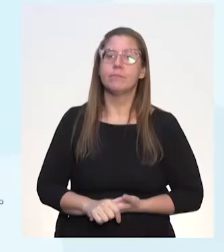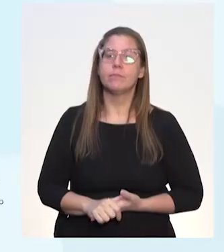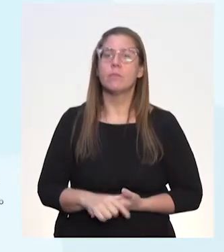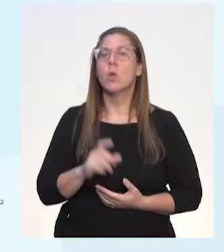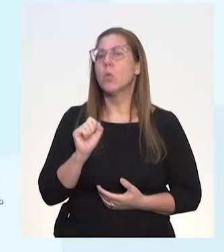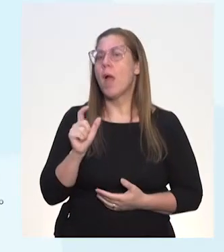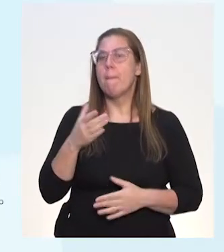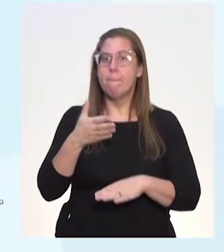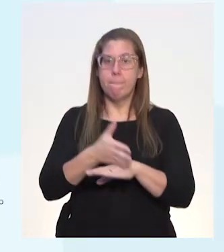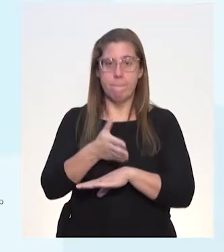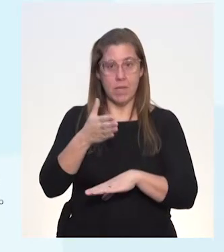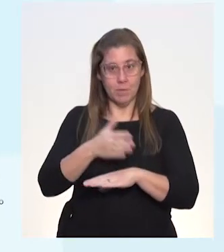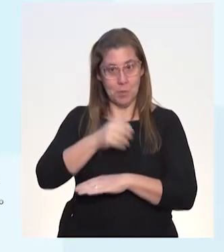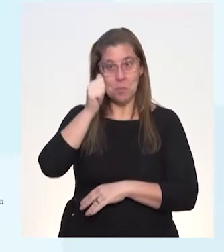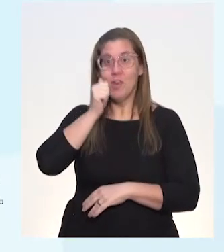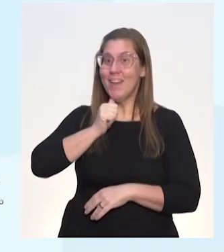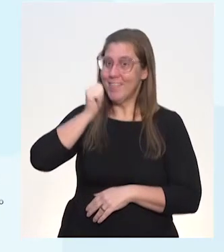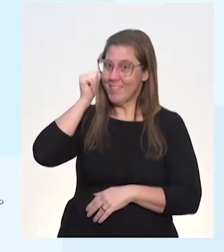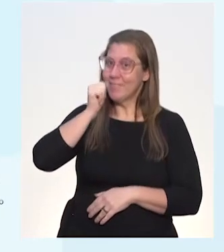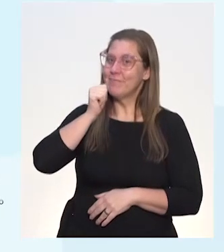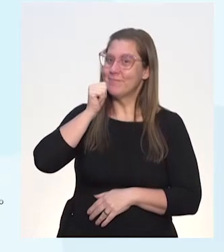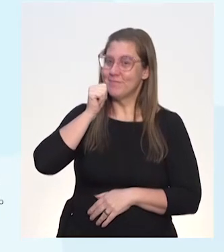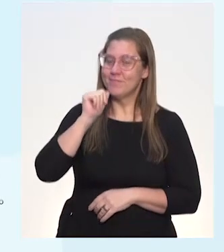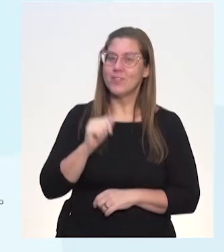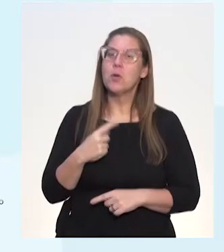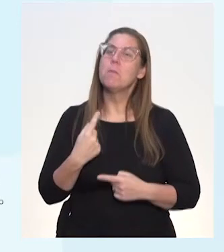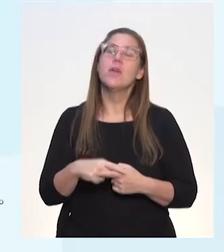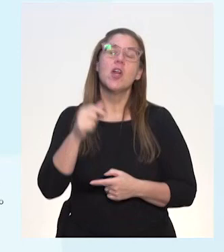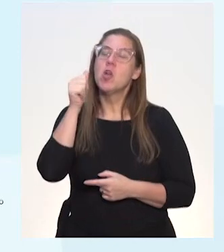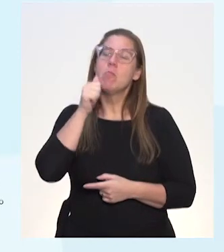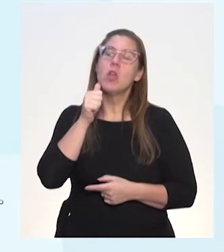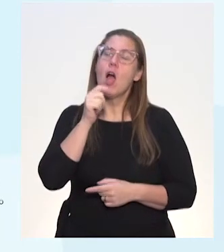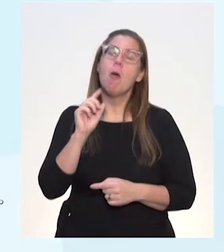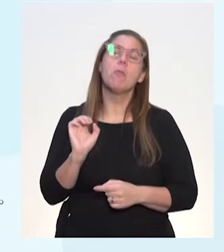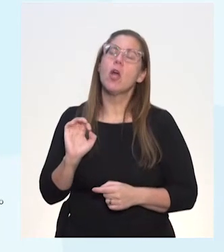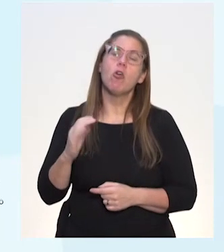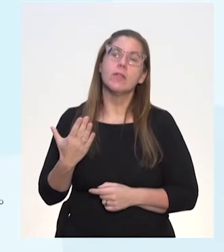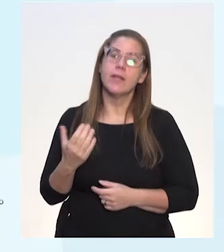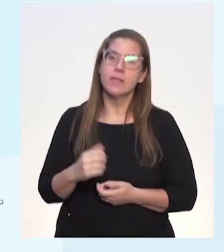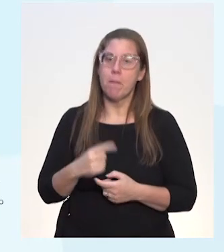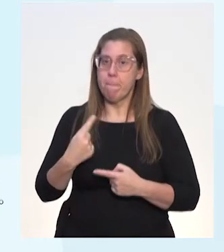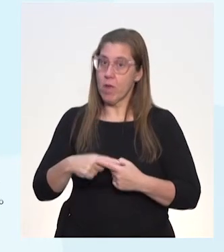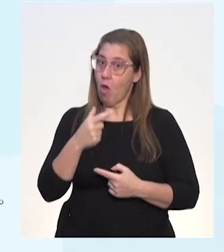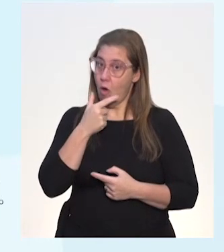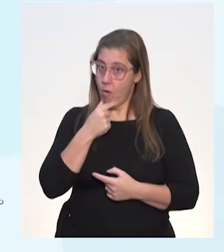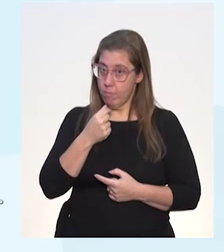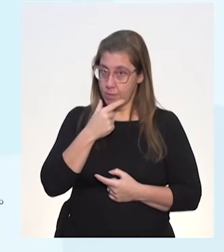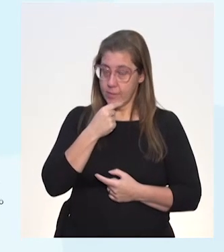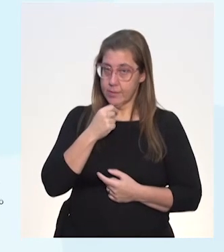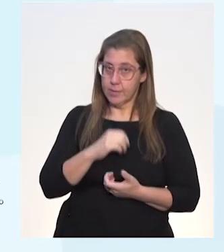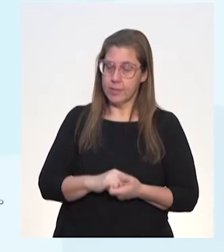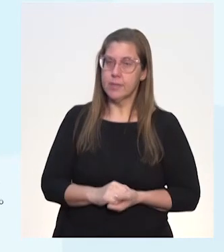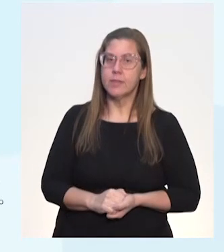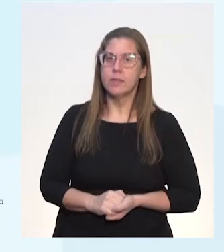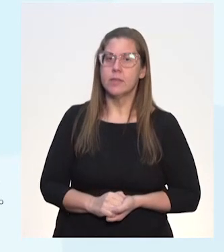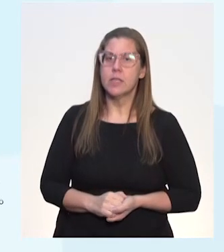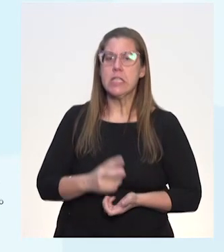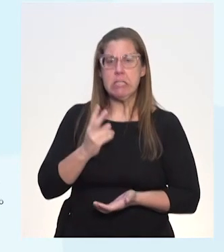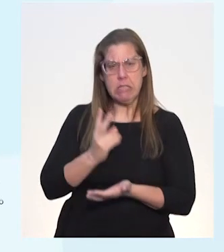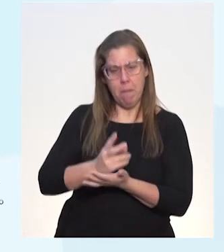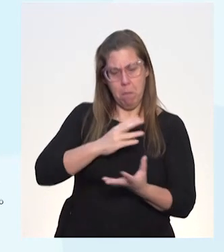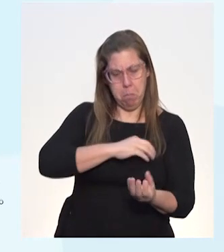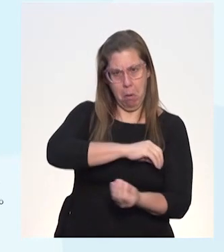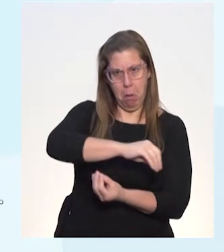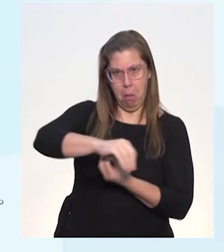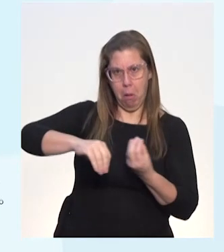é a participação das mulheres, né? Por que isso acontece, professor? Os homens estão envolvidos